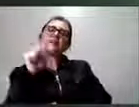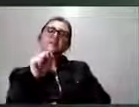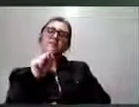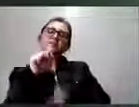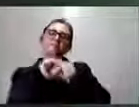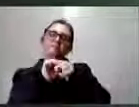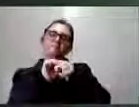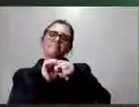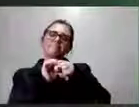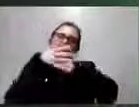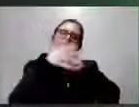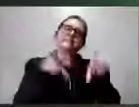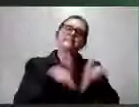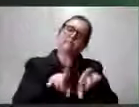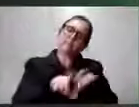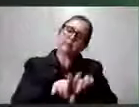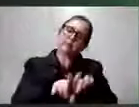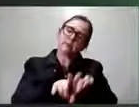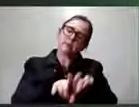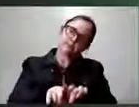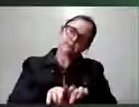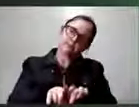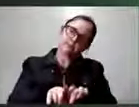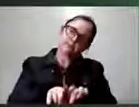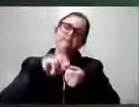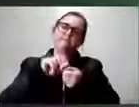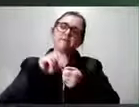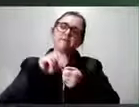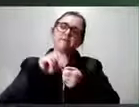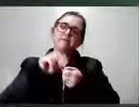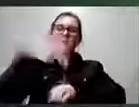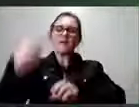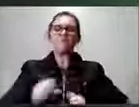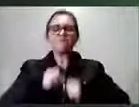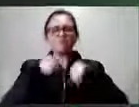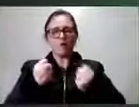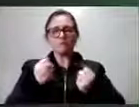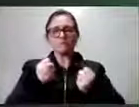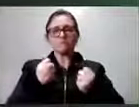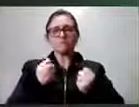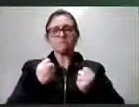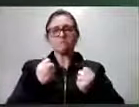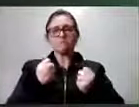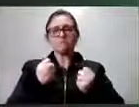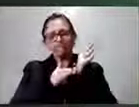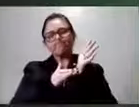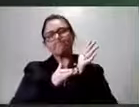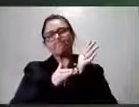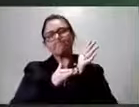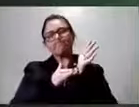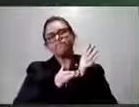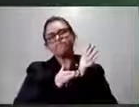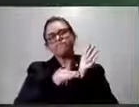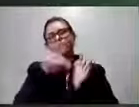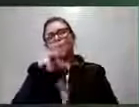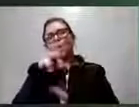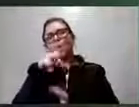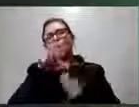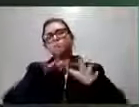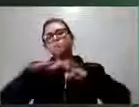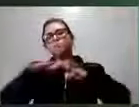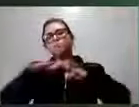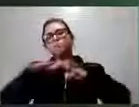cartilagem fibrosa por fora, que faz que seja mais resistente a impactos ou a